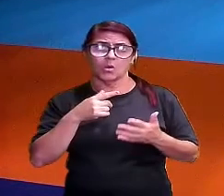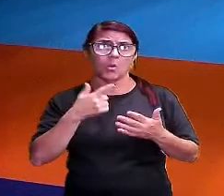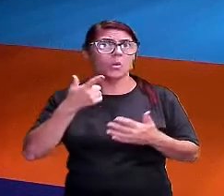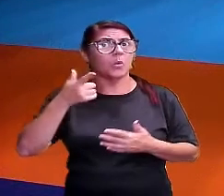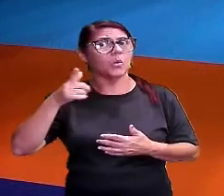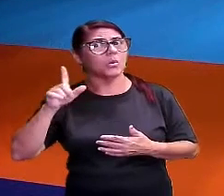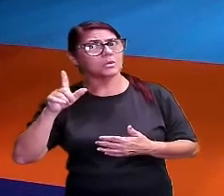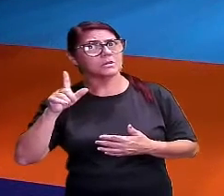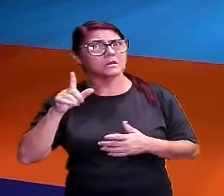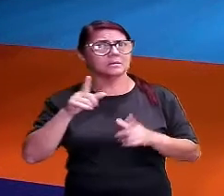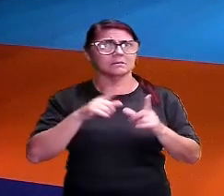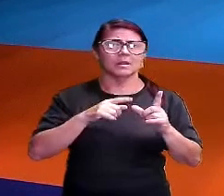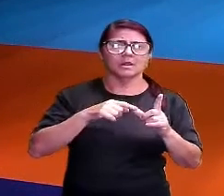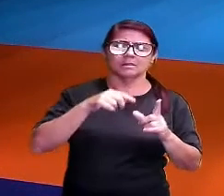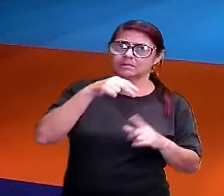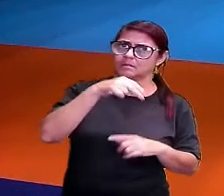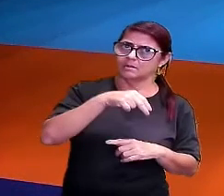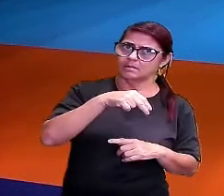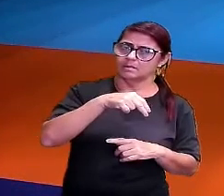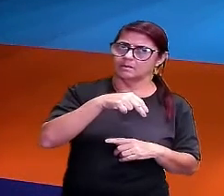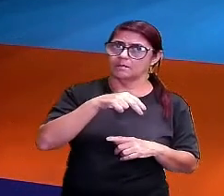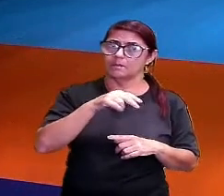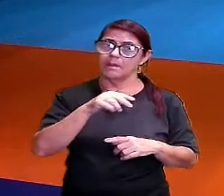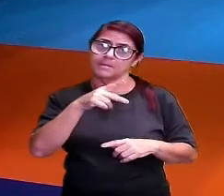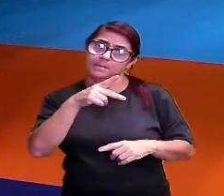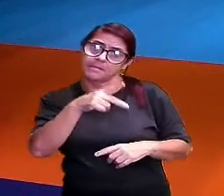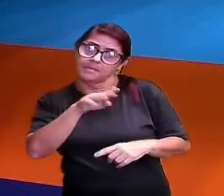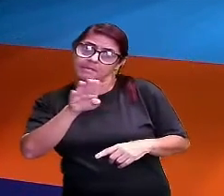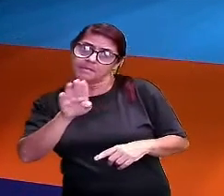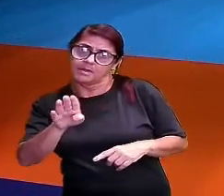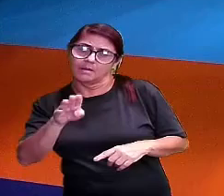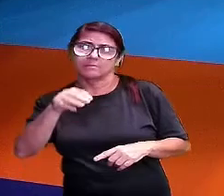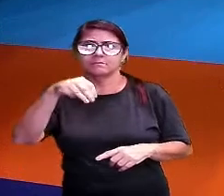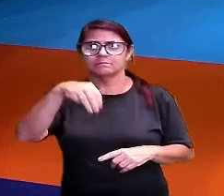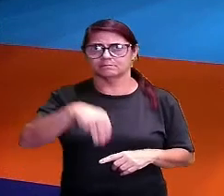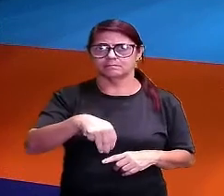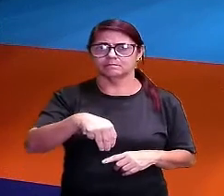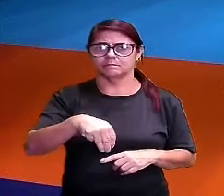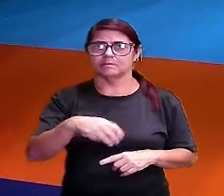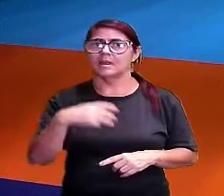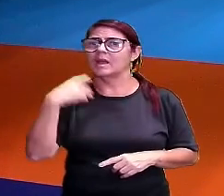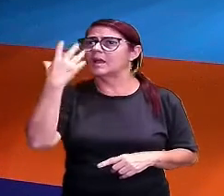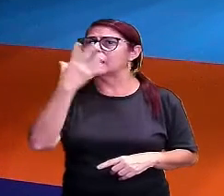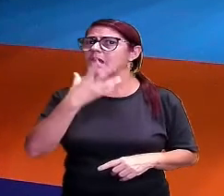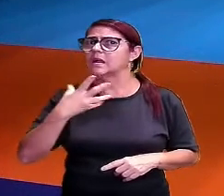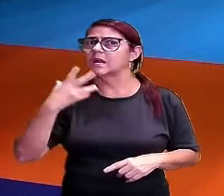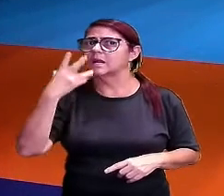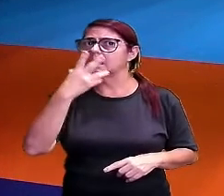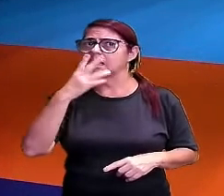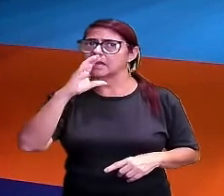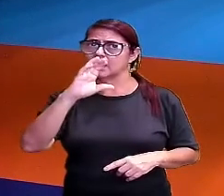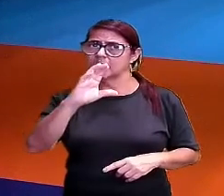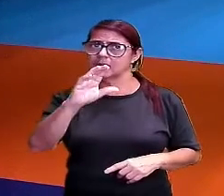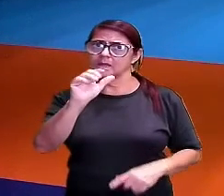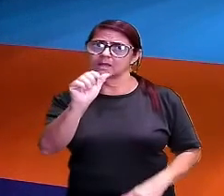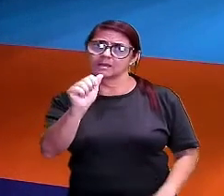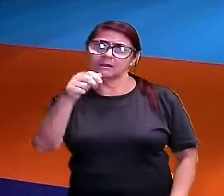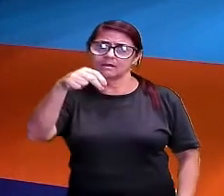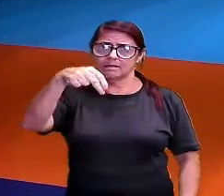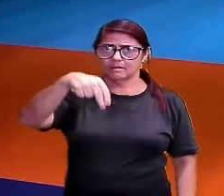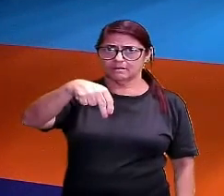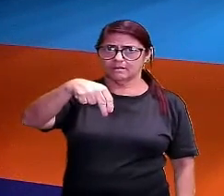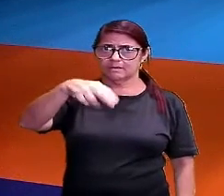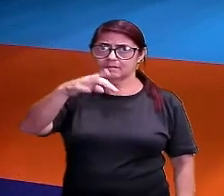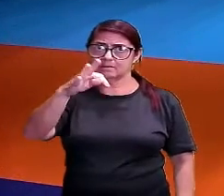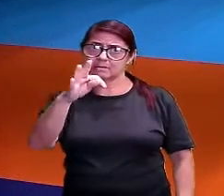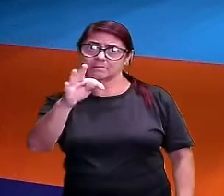P e B, eu uso a letra M. Então, temos aqui, ó, canta, tá? Temos aí atrás o T,